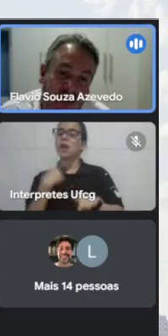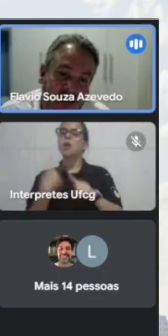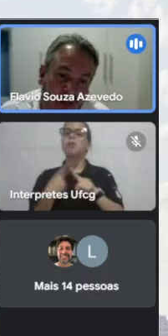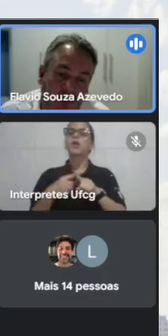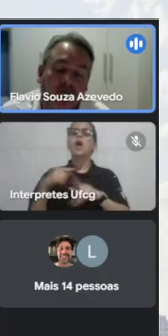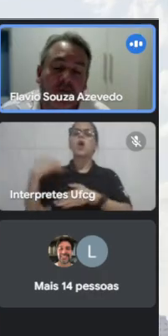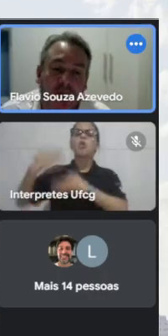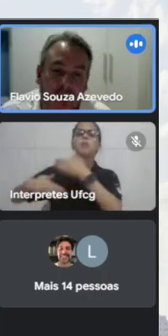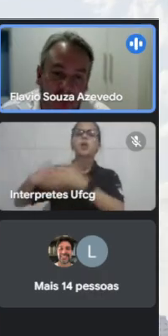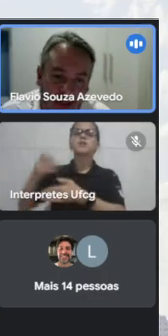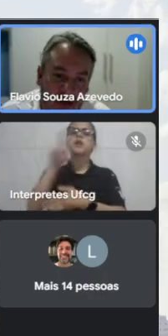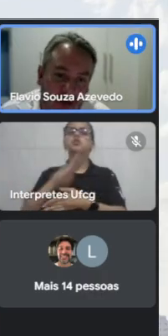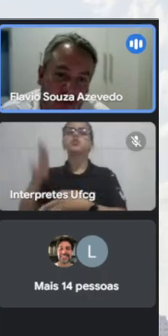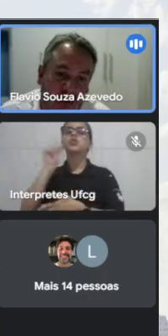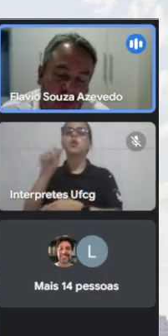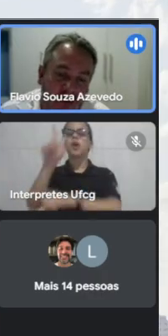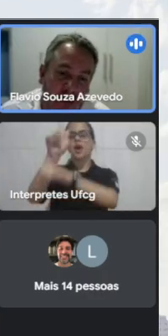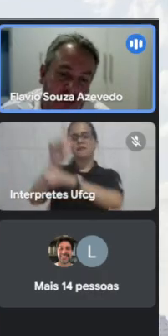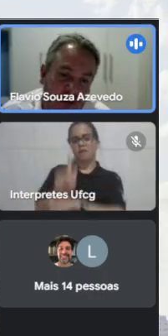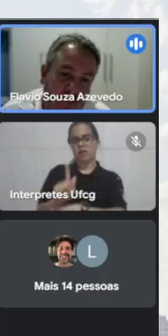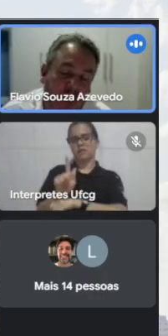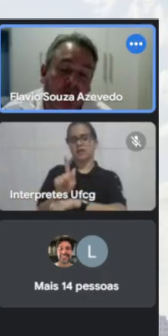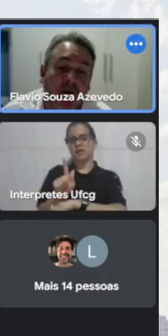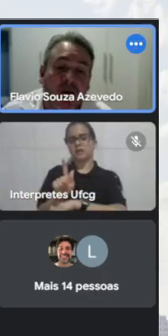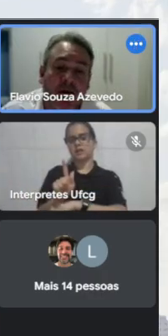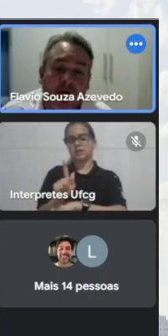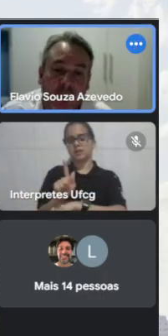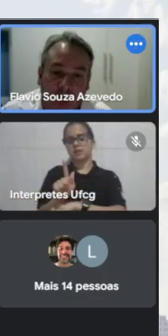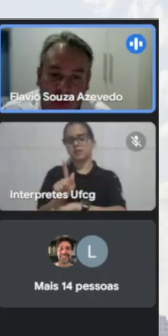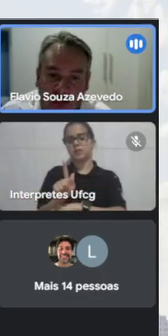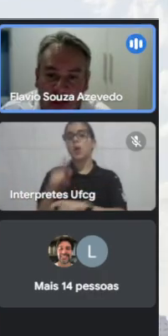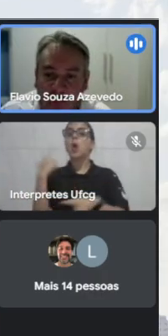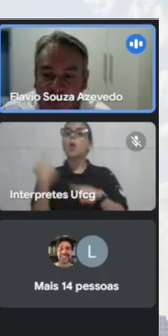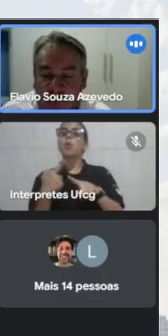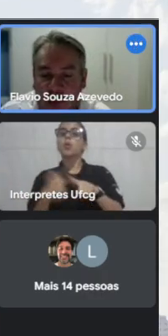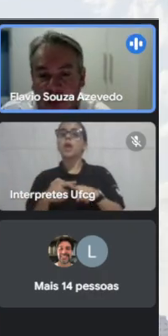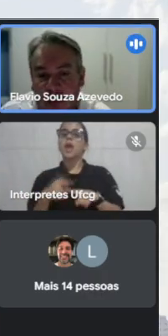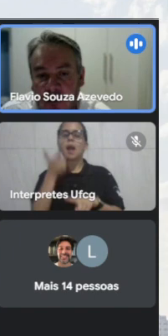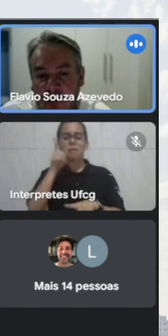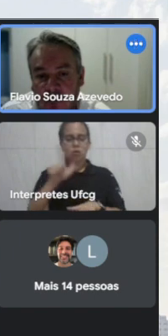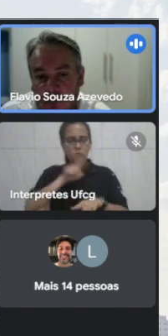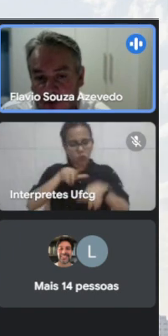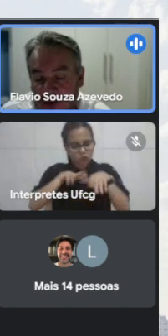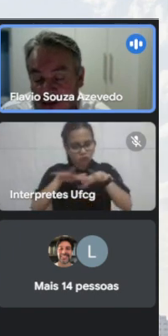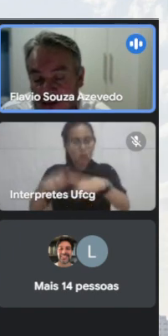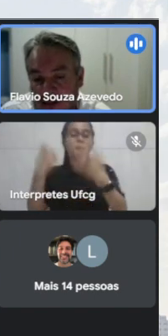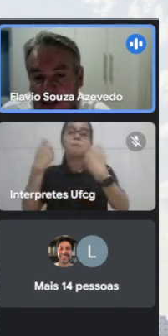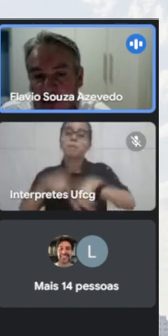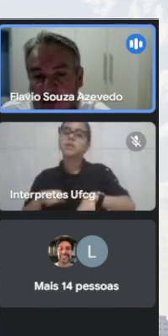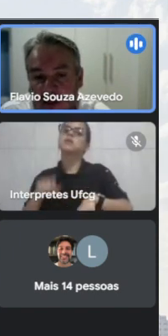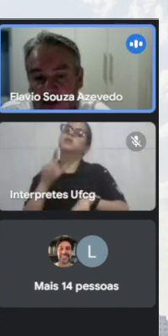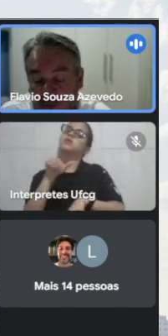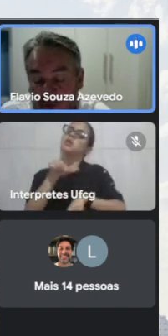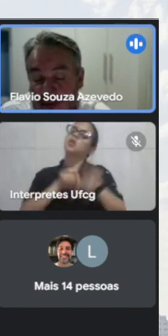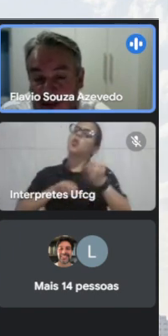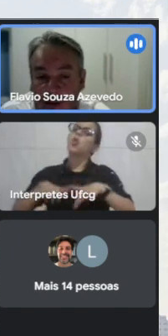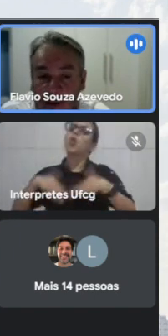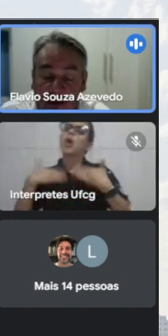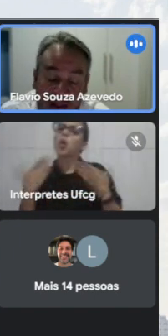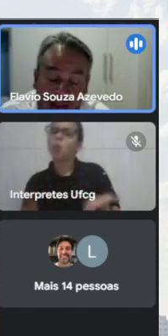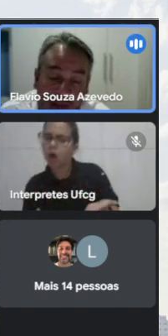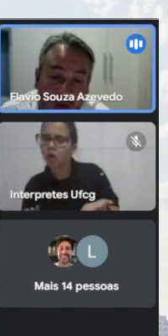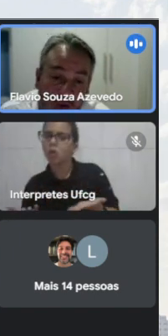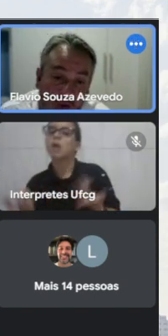né, a vazão, né, que tem que ser uma vazão específica, para dar tempo o processo de tratamento, que o processo